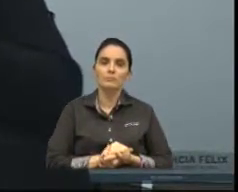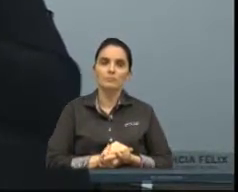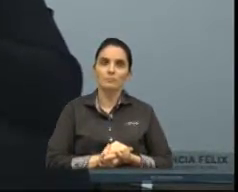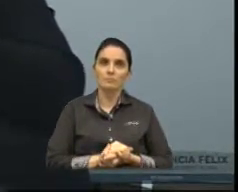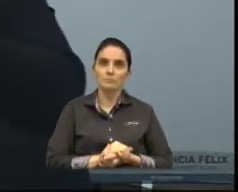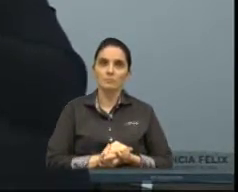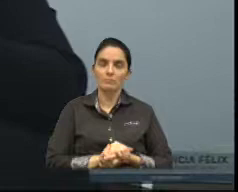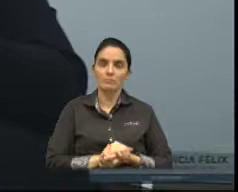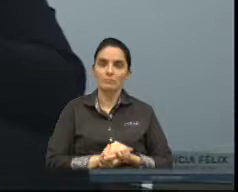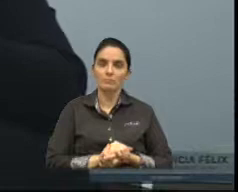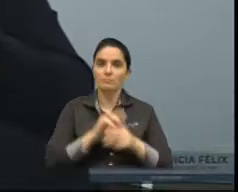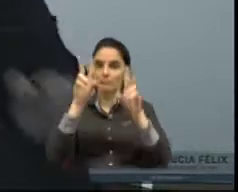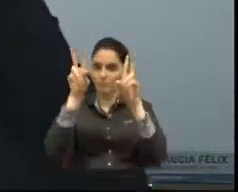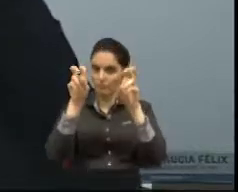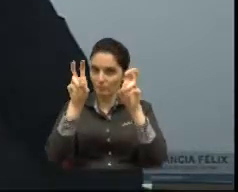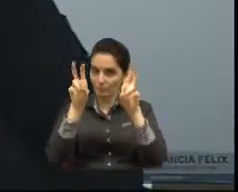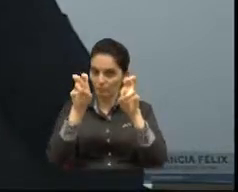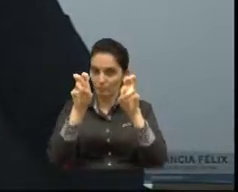a este assunto.